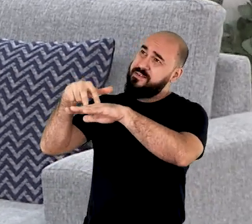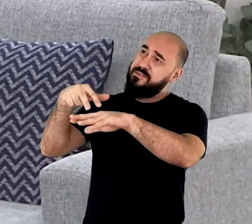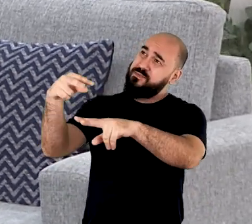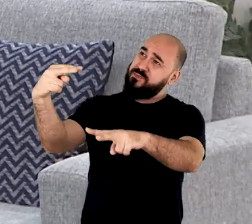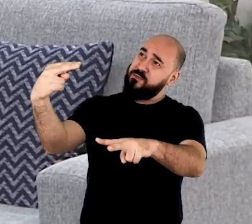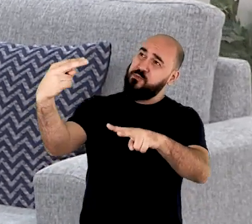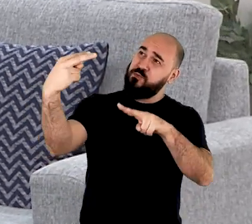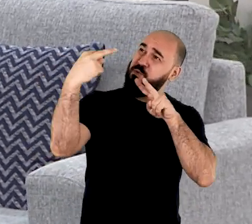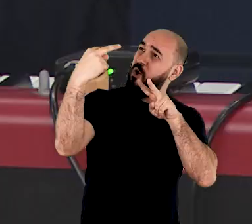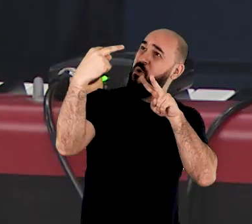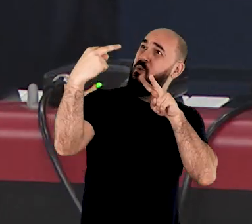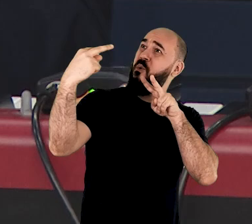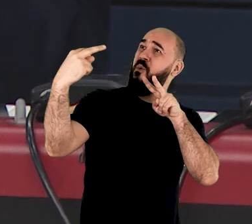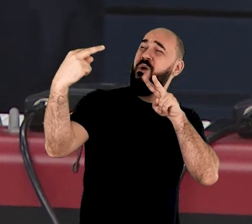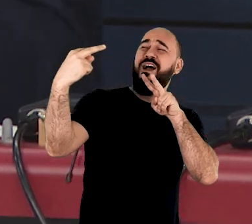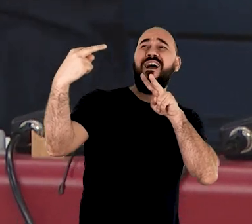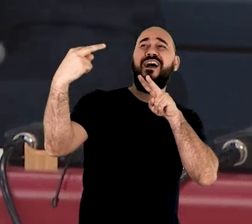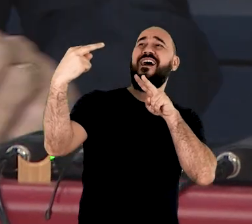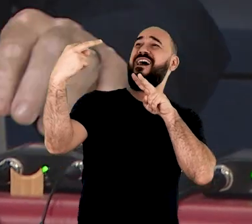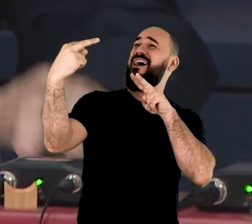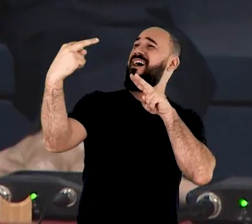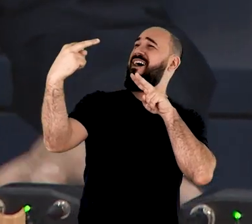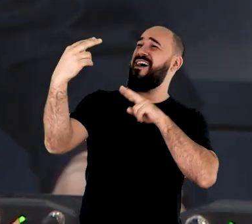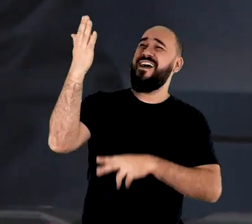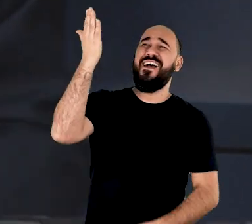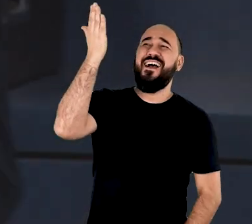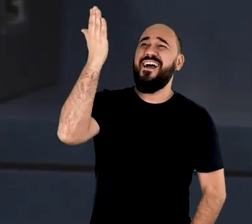Face a face contemplar quem